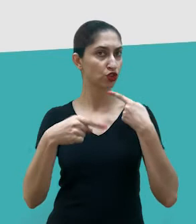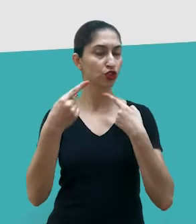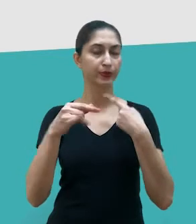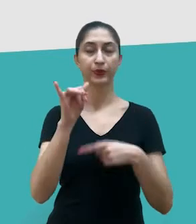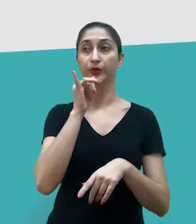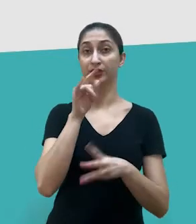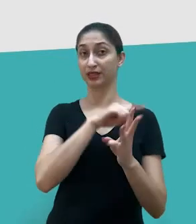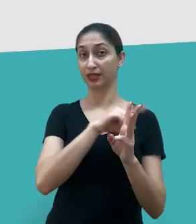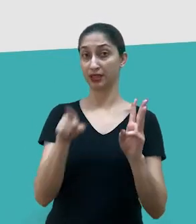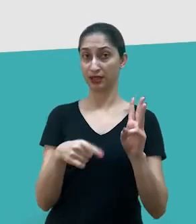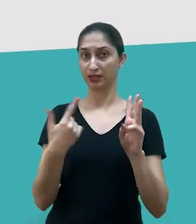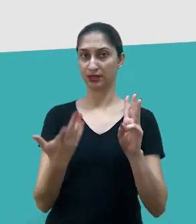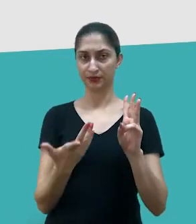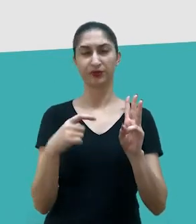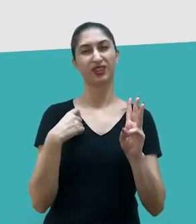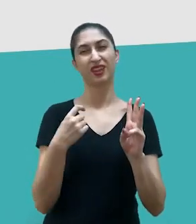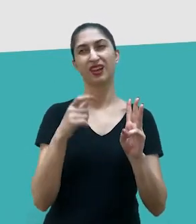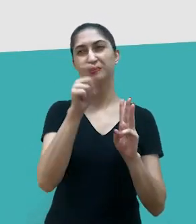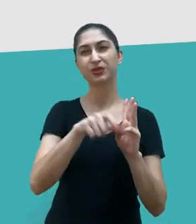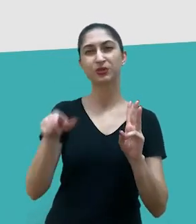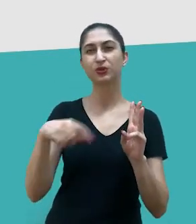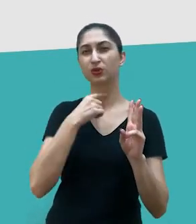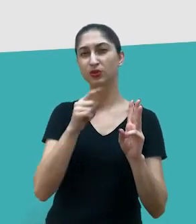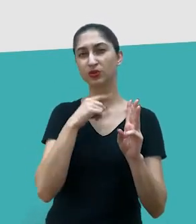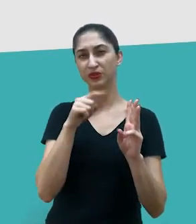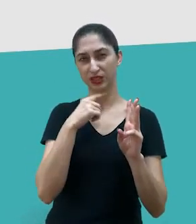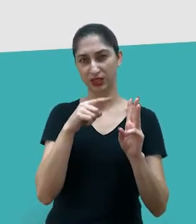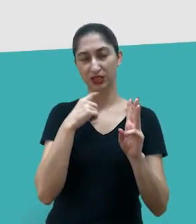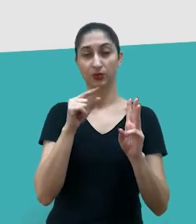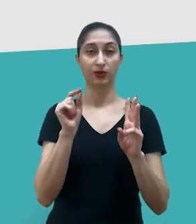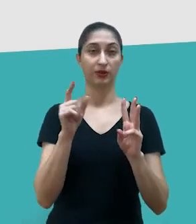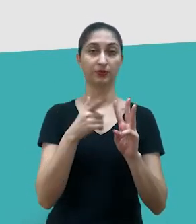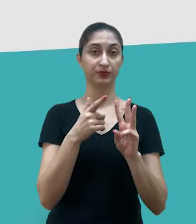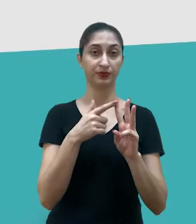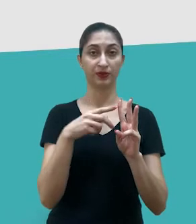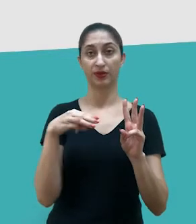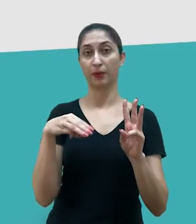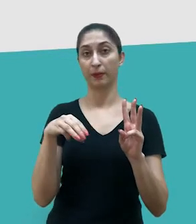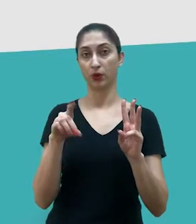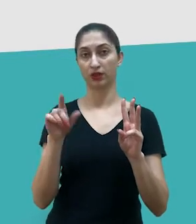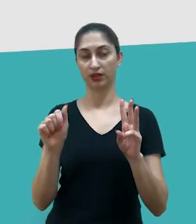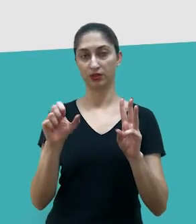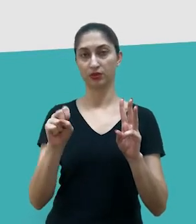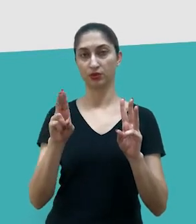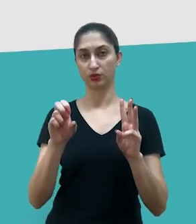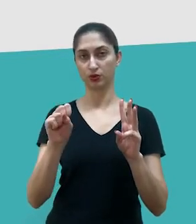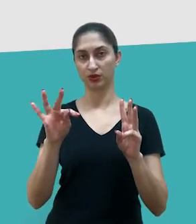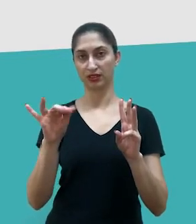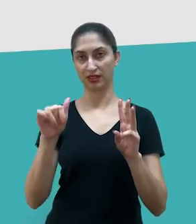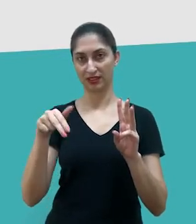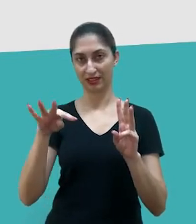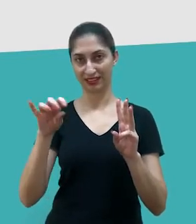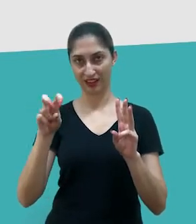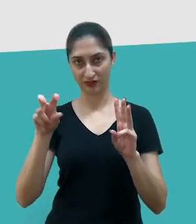Tem 3 termos que geralmente as pessoas têm muita dúvida, que é sobre moda sustentável, moda ética e